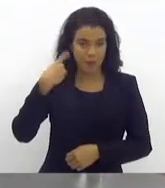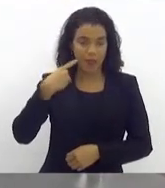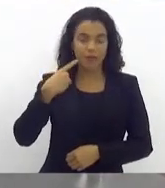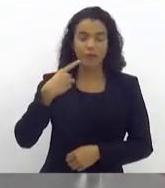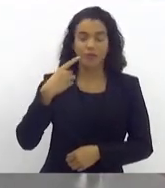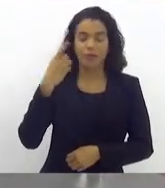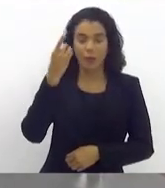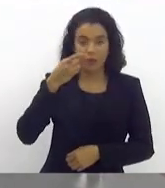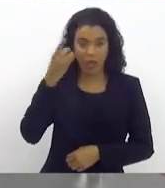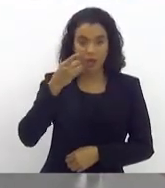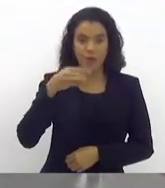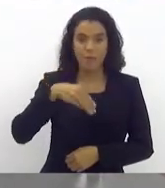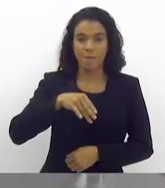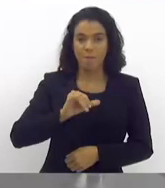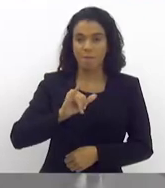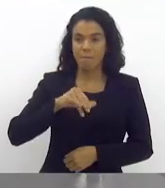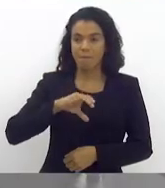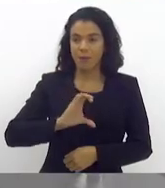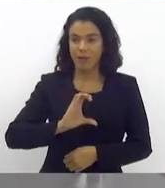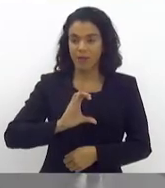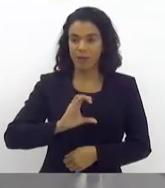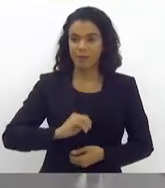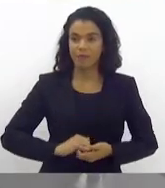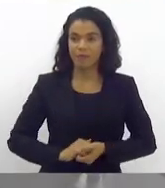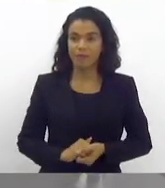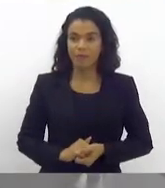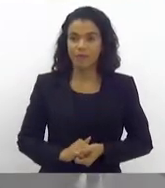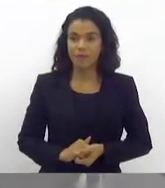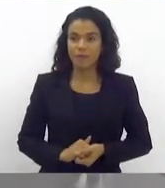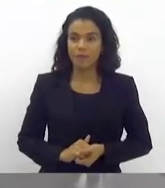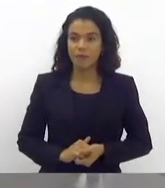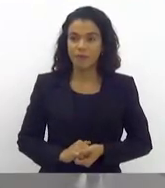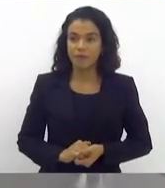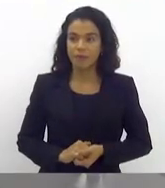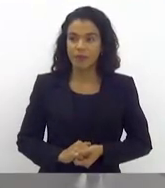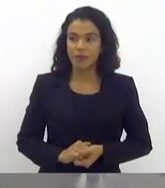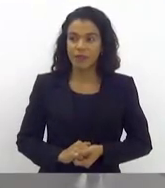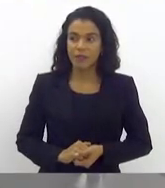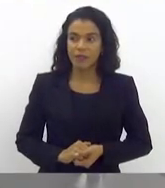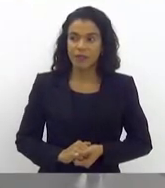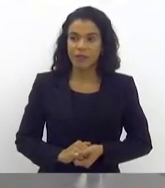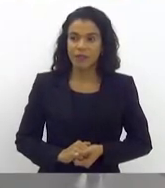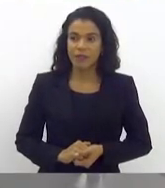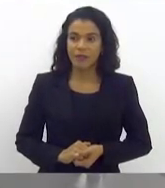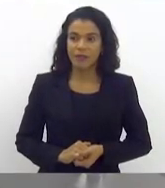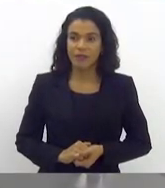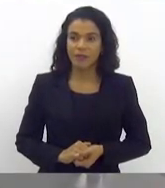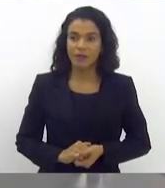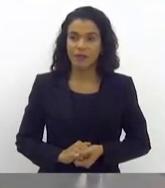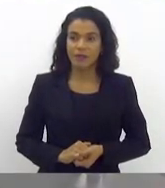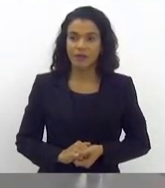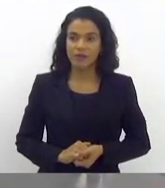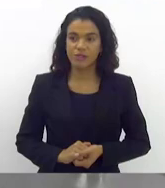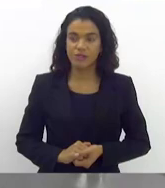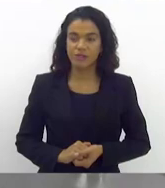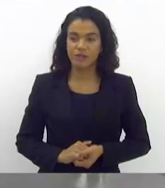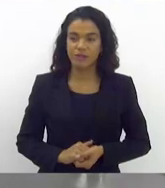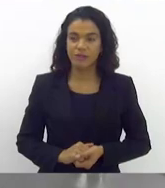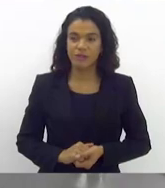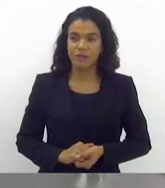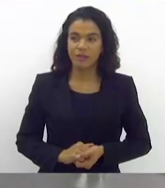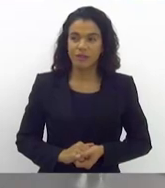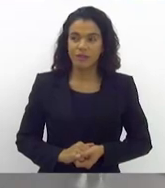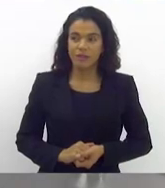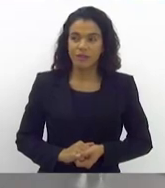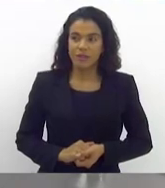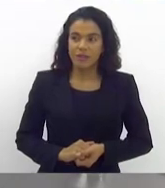para não ter voto divergente, senão não vai. Não, mas não dá para fazer o voto divergente, porque já tem o